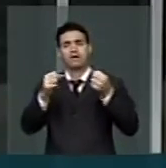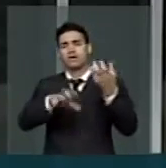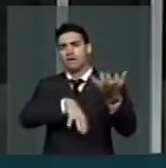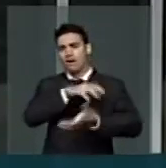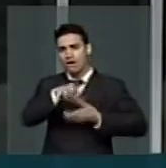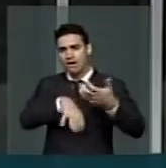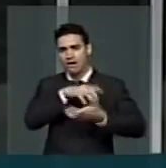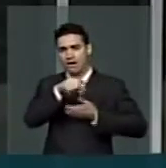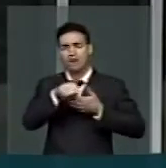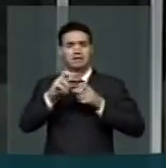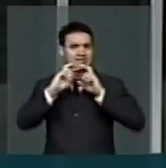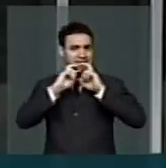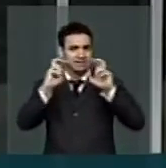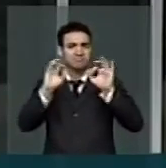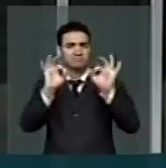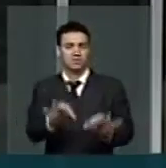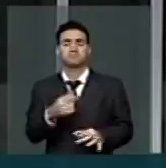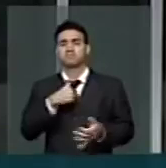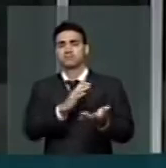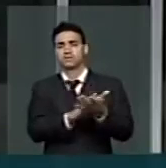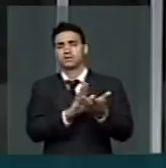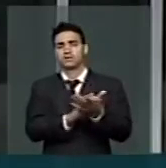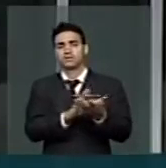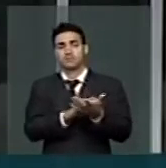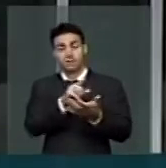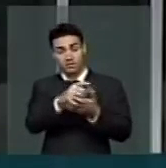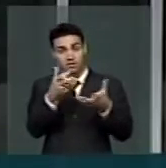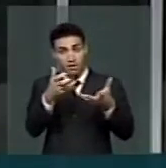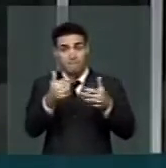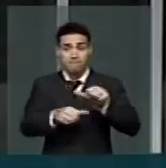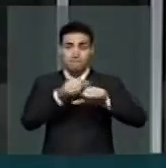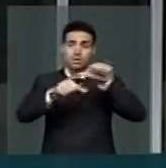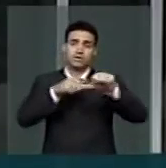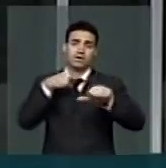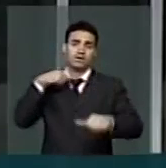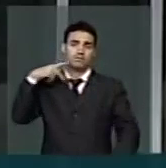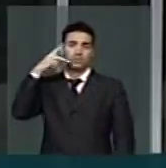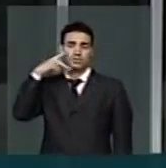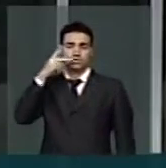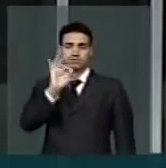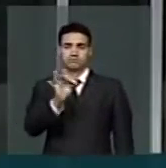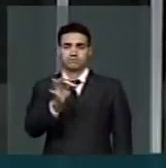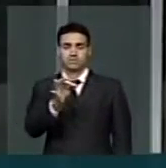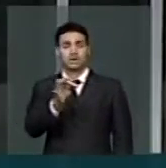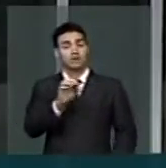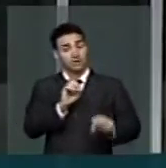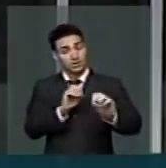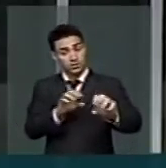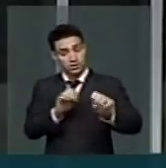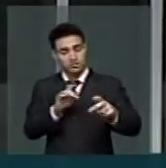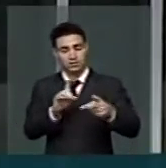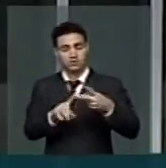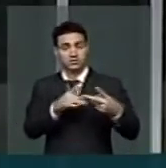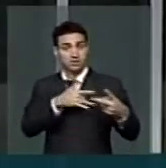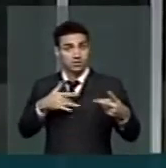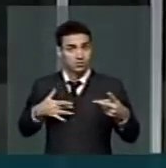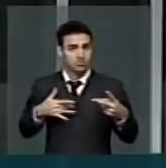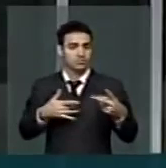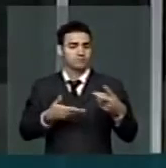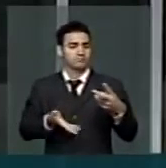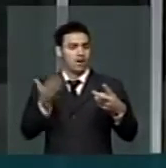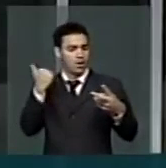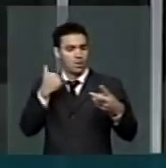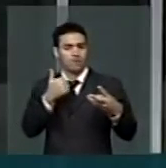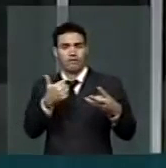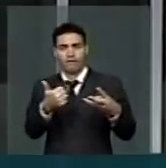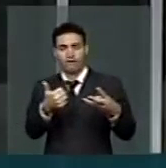de forma nobre uma política melhor, que querem educação melhor, saúde melhor,